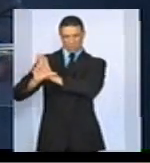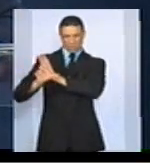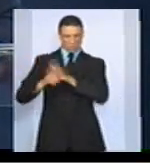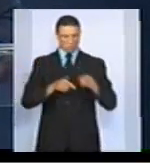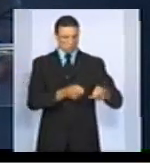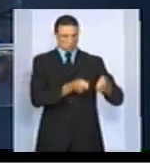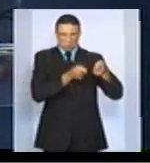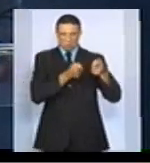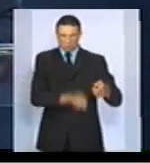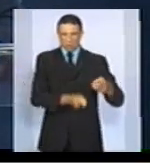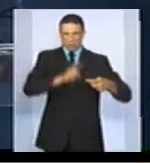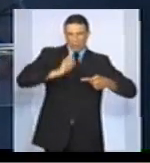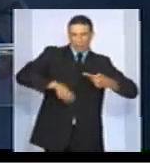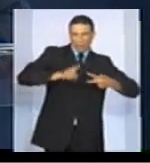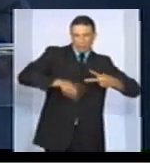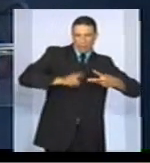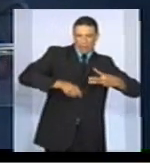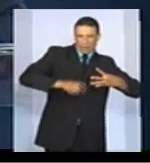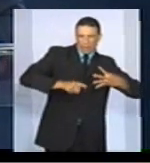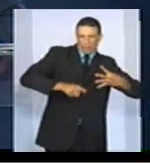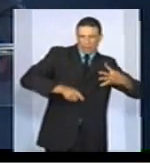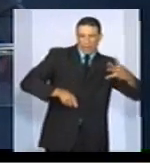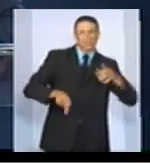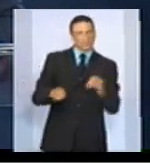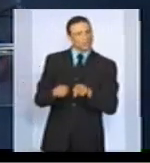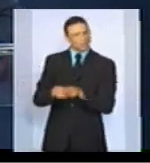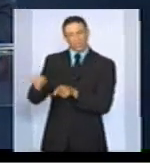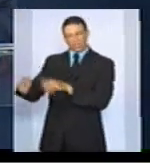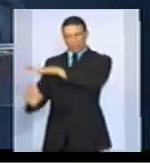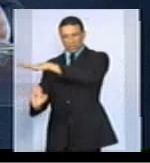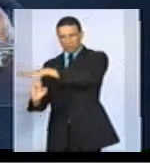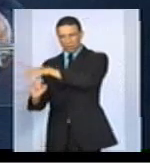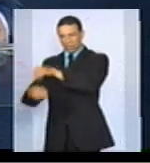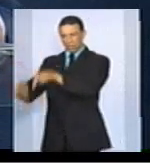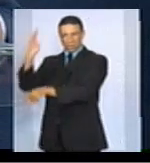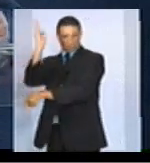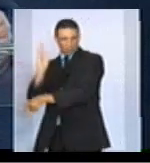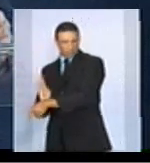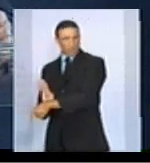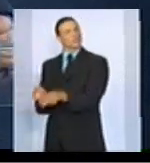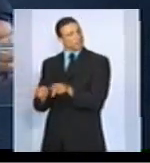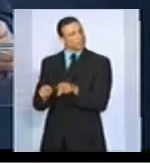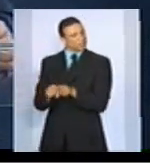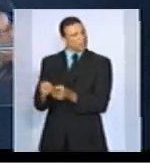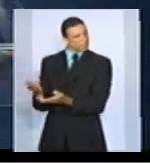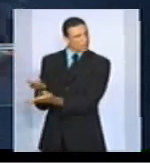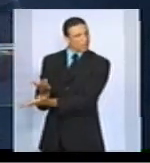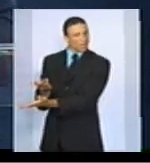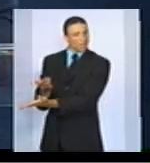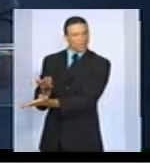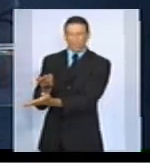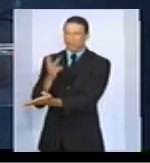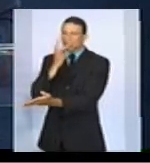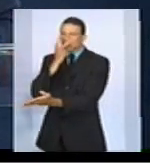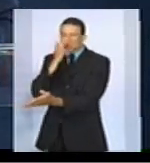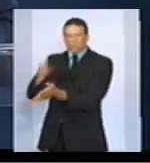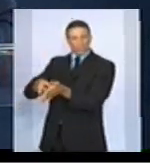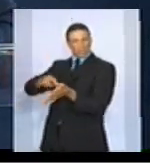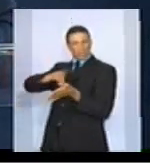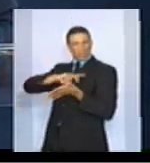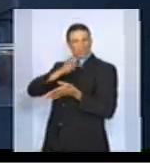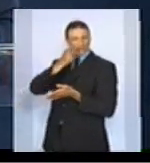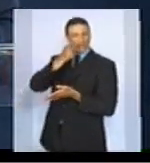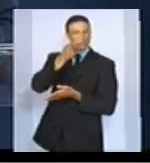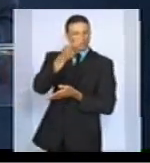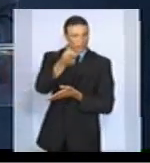cumprimento dessas obrigações pelas programadoras inclusive as brasileiras né que a gente vê que estava certo o nosso